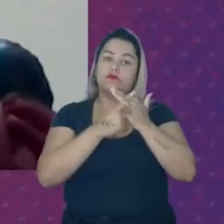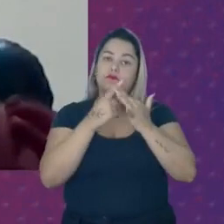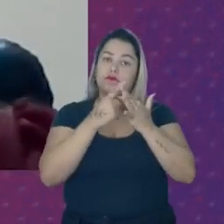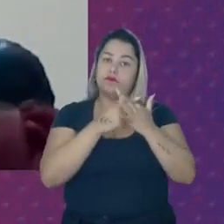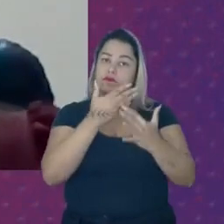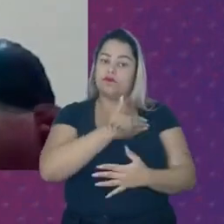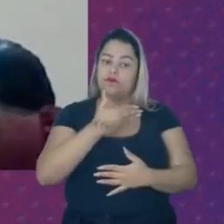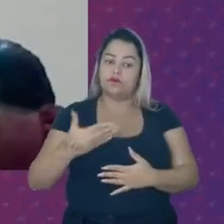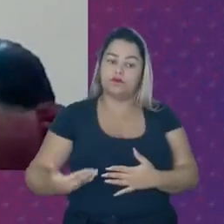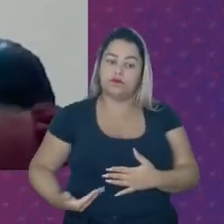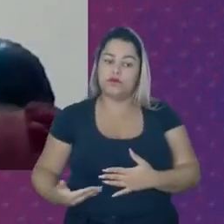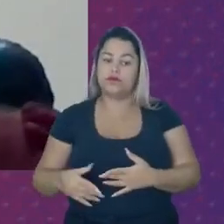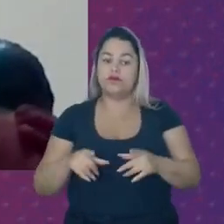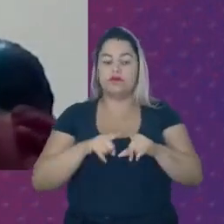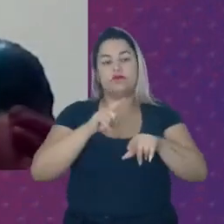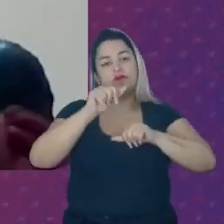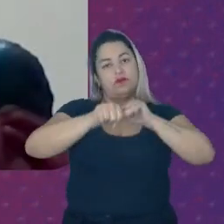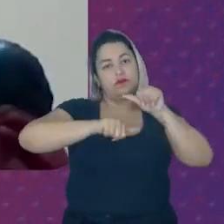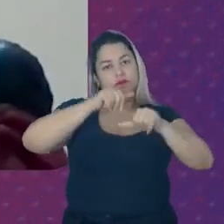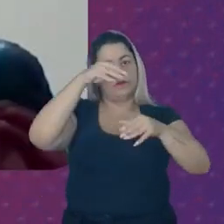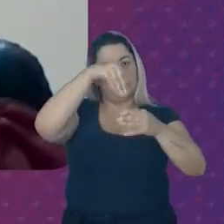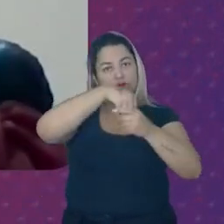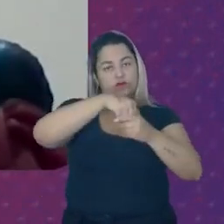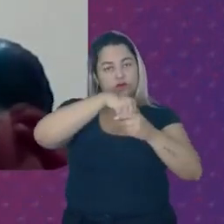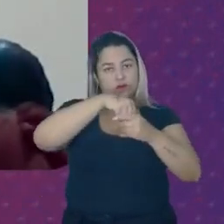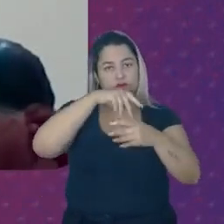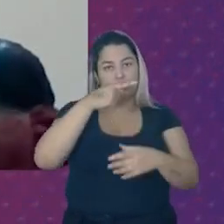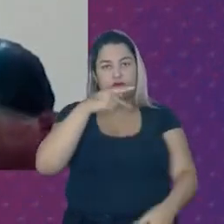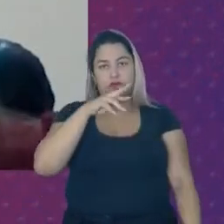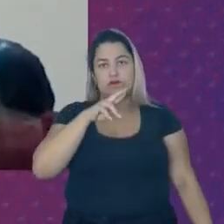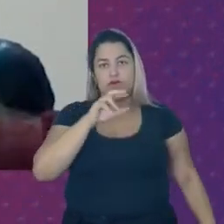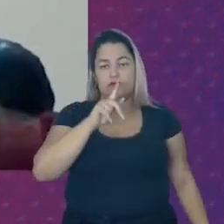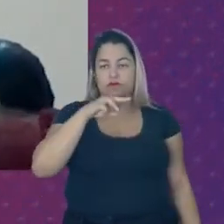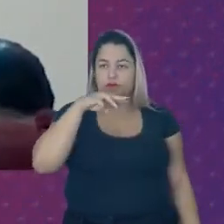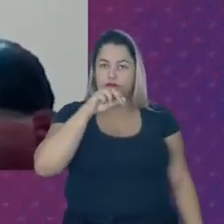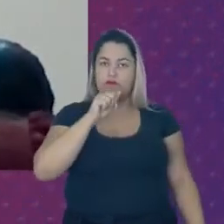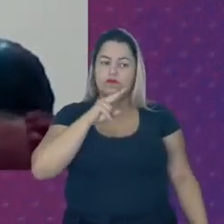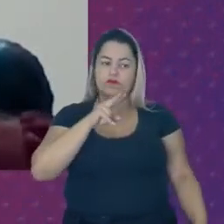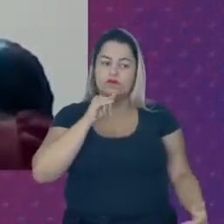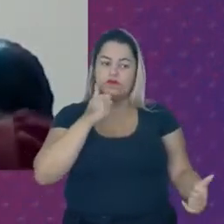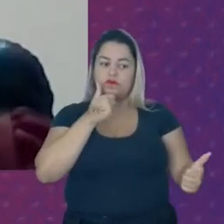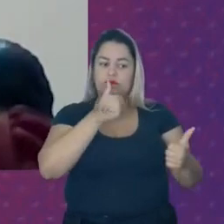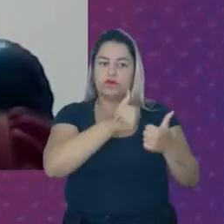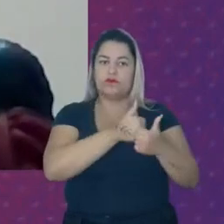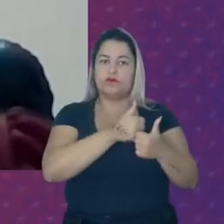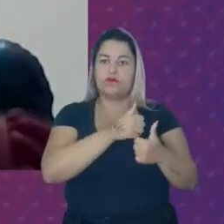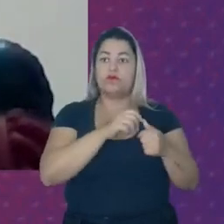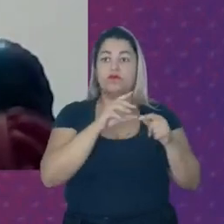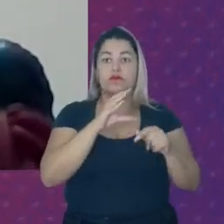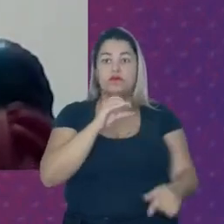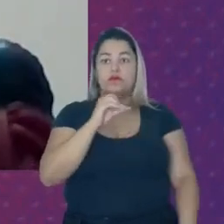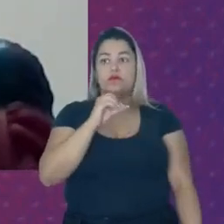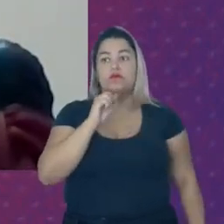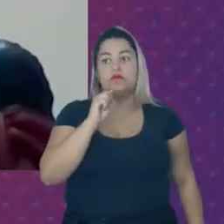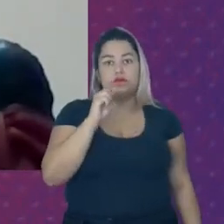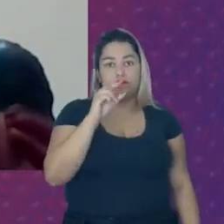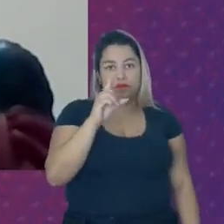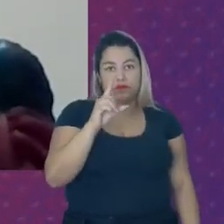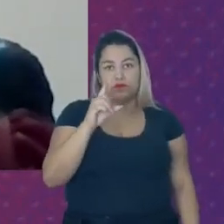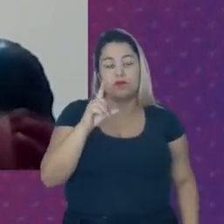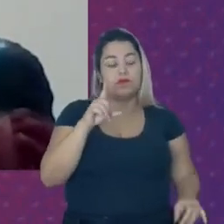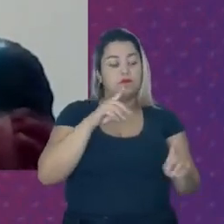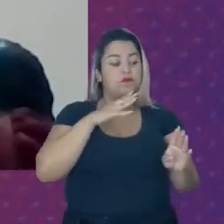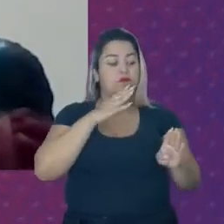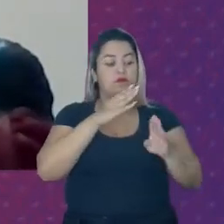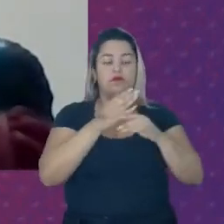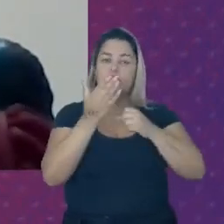governos ocasionou também mudanças dentro do programa que vai de encontro com o cadastro único, porque, como eu disse, é a